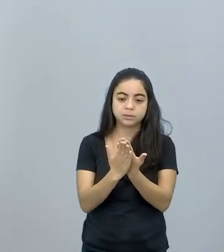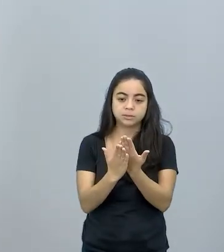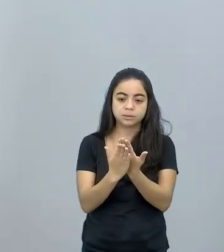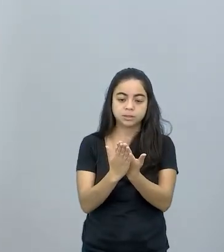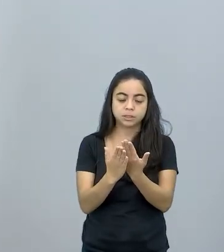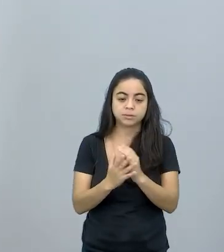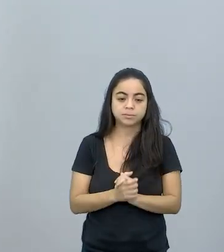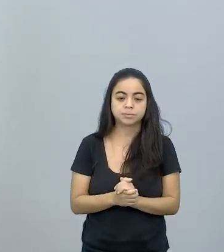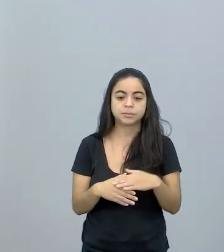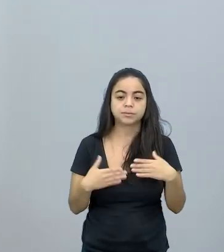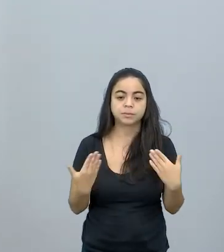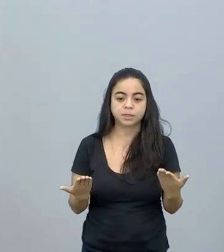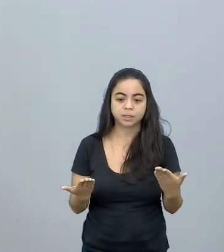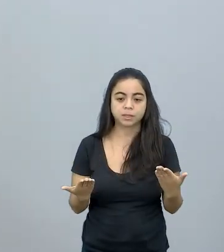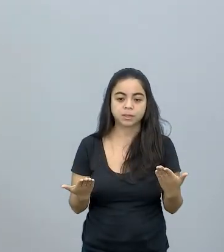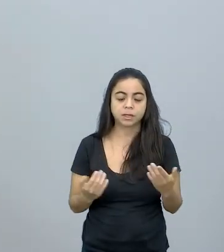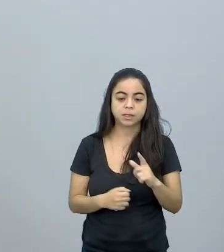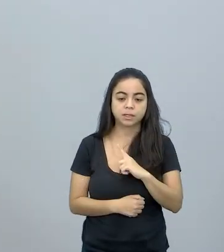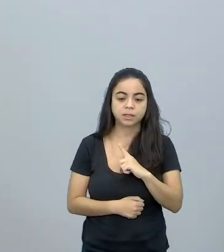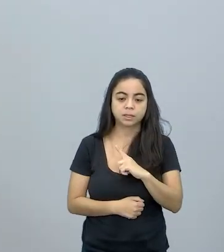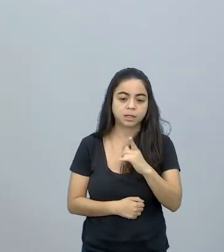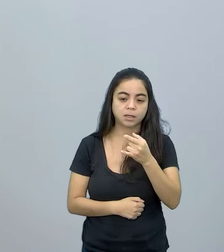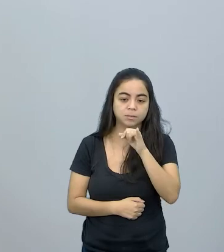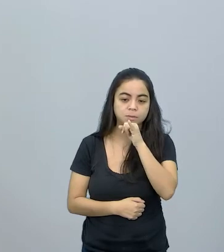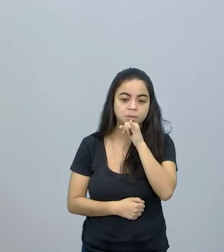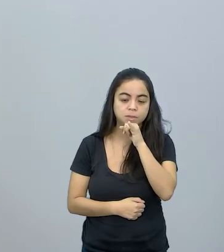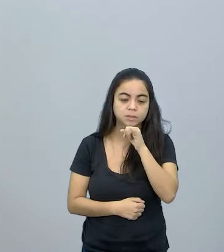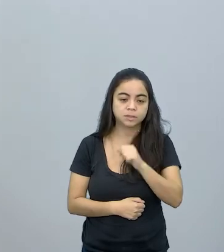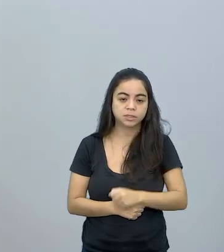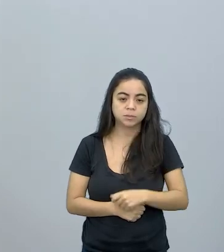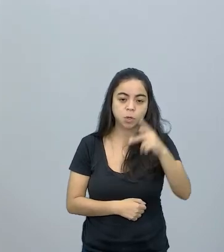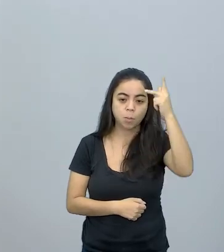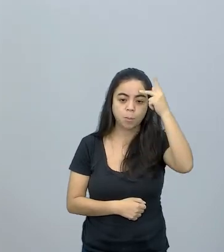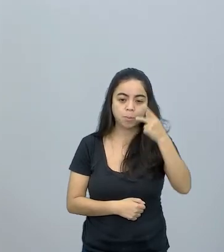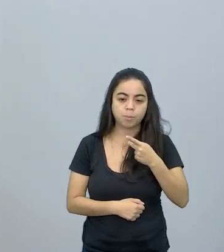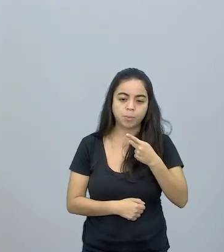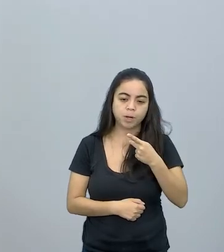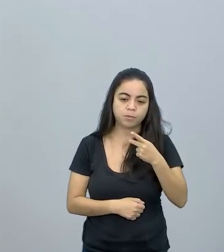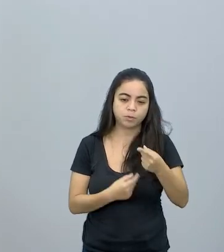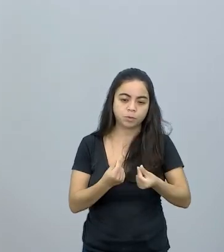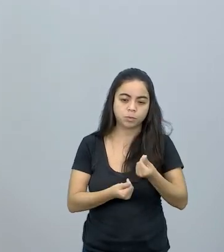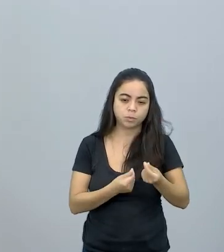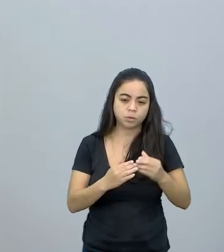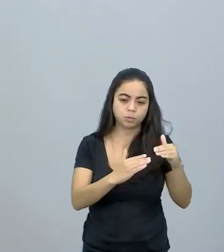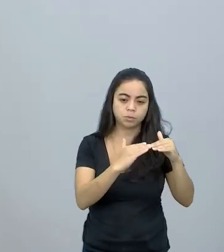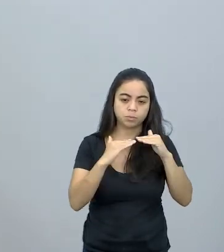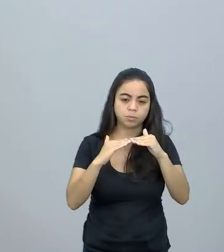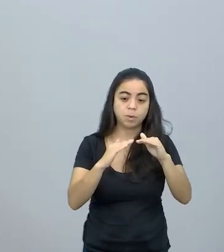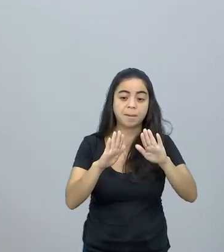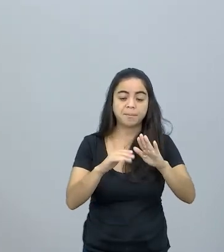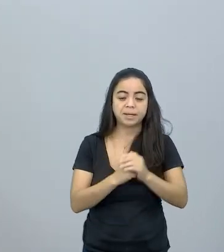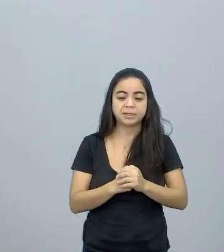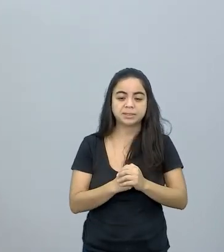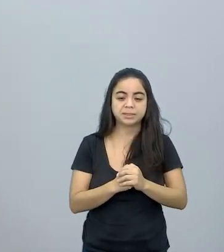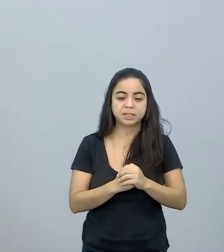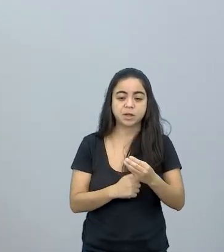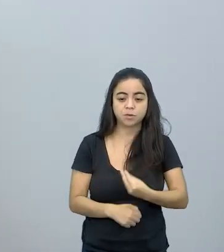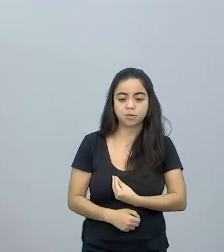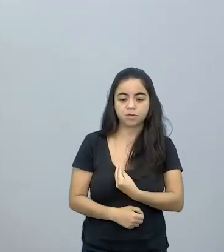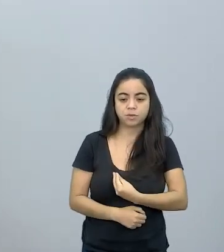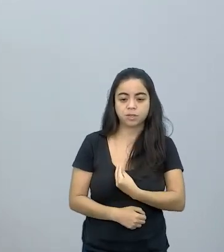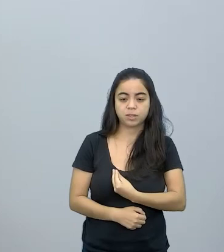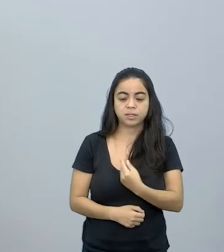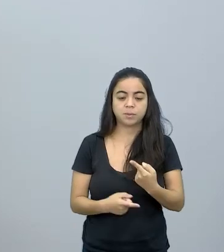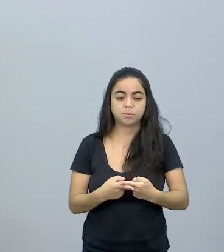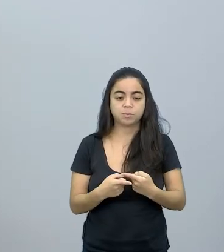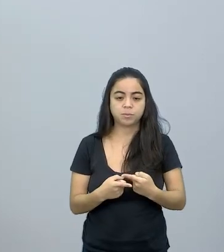e daí eles, por exemplo, têm até um perfil econômico semelhante, mas daí você vai ver que não tem o mesmo padrão de vida. Por quê? Porque eles